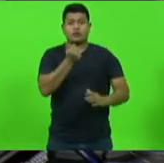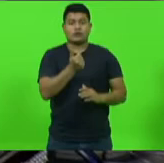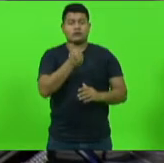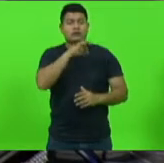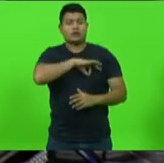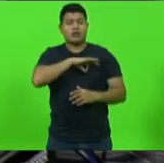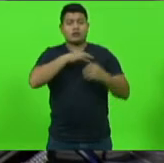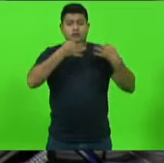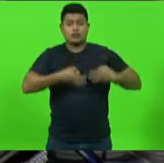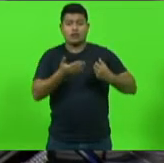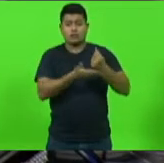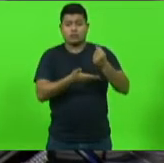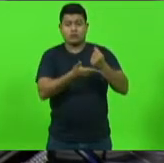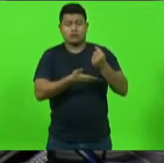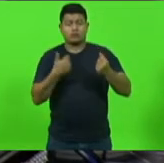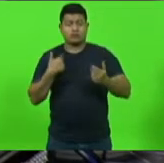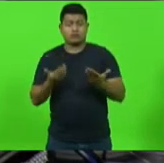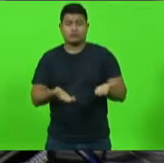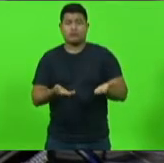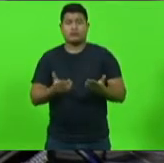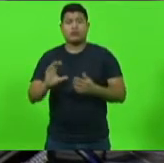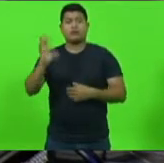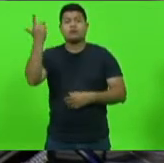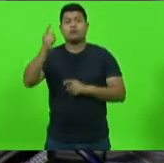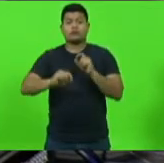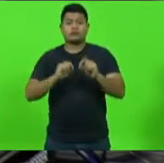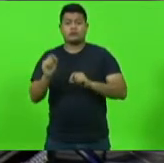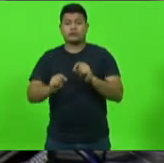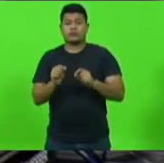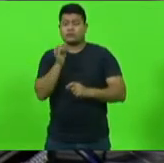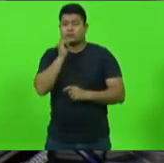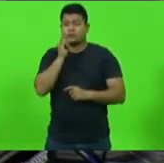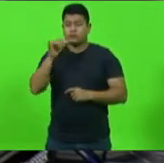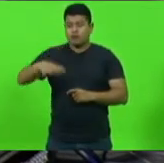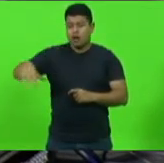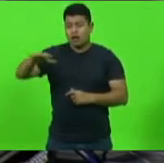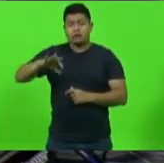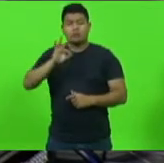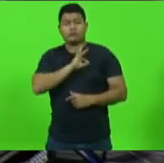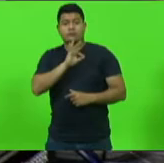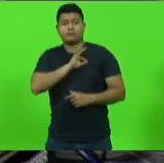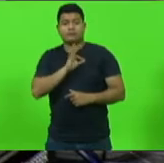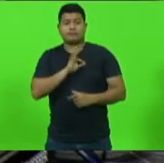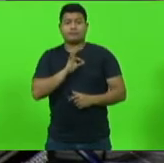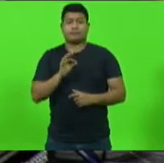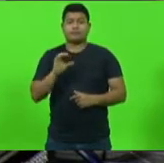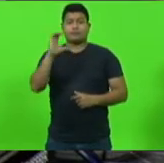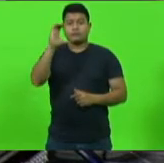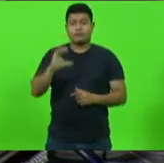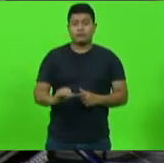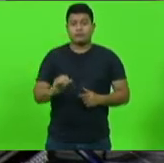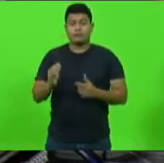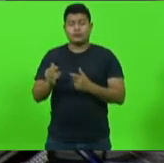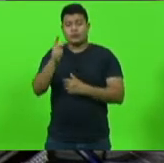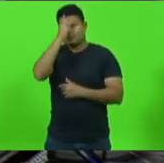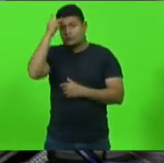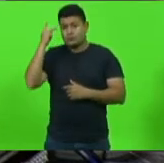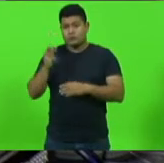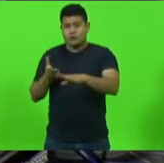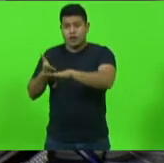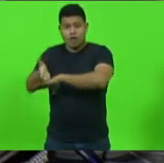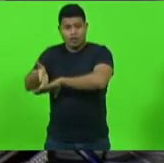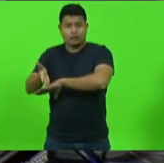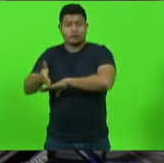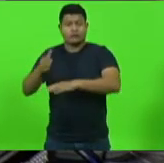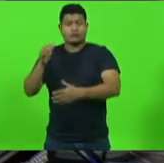o que que acontece? Em outras áreas, como a Polícia Civil, o aluno, deputado